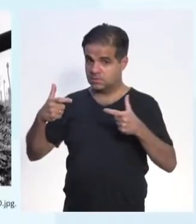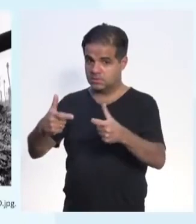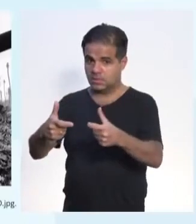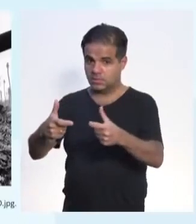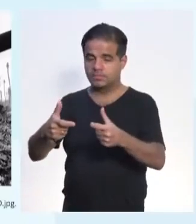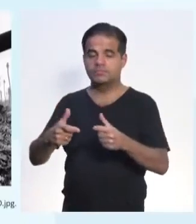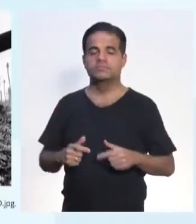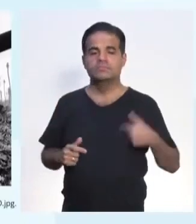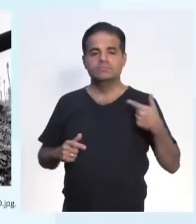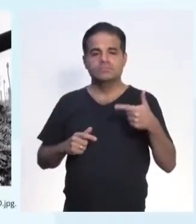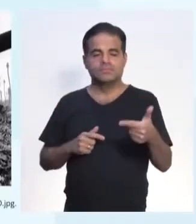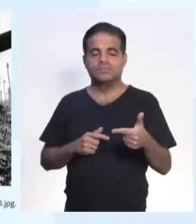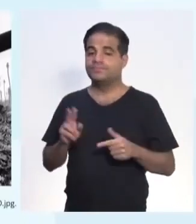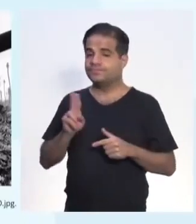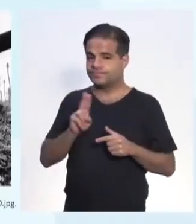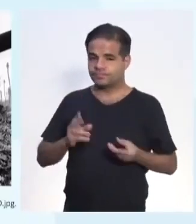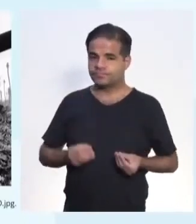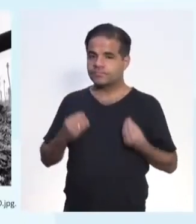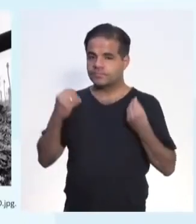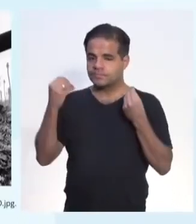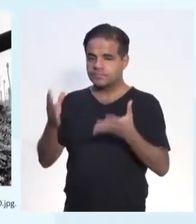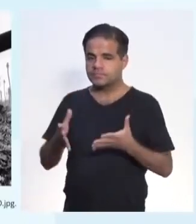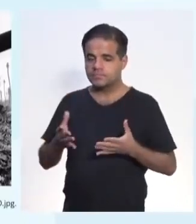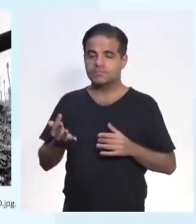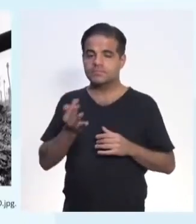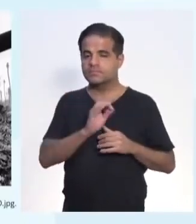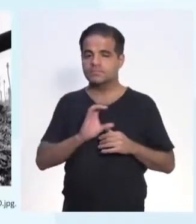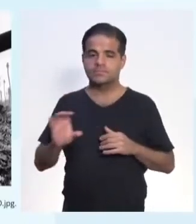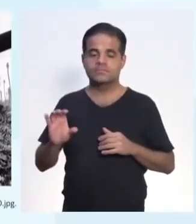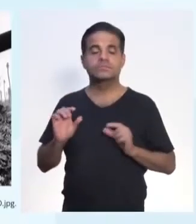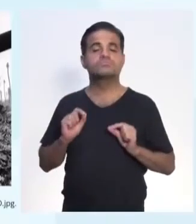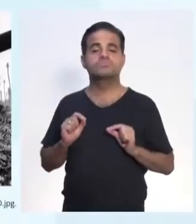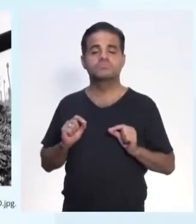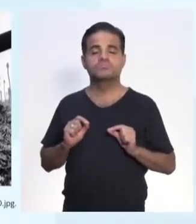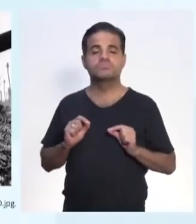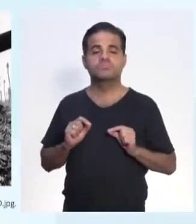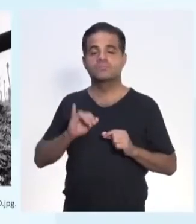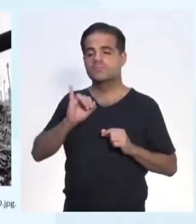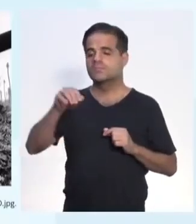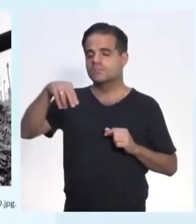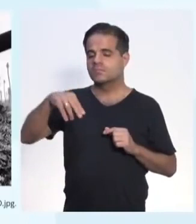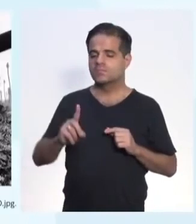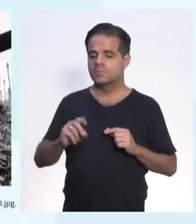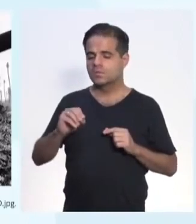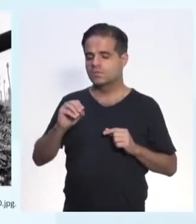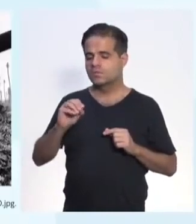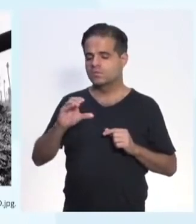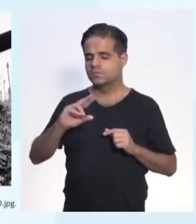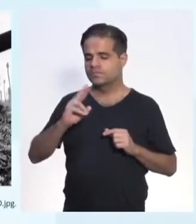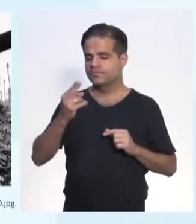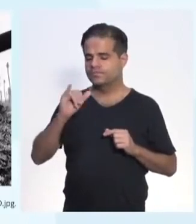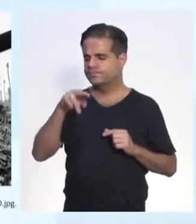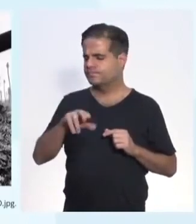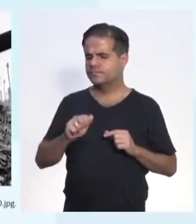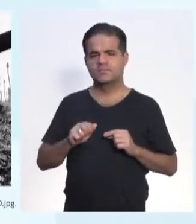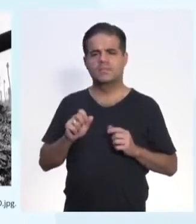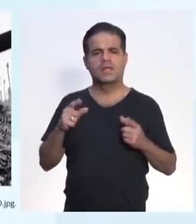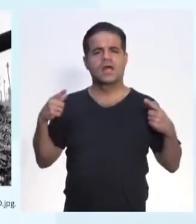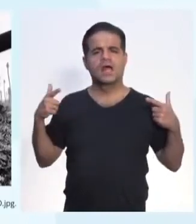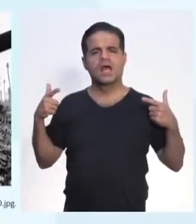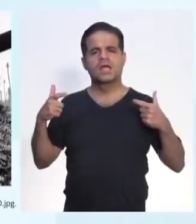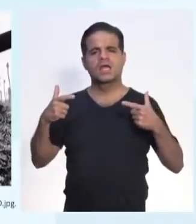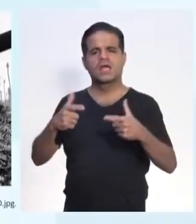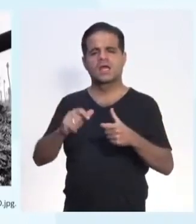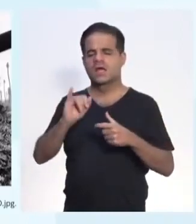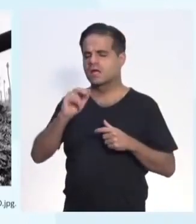Mundial. E foi dado o nome dessa região aí pelos franceses de Indochina. O que foi a Guerra da